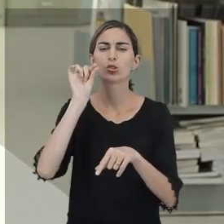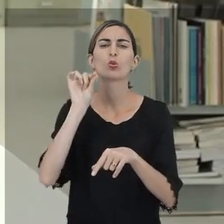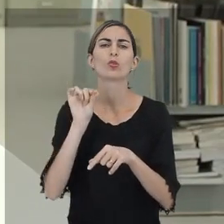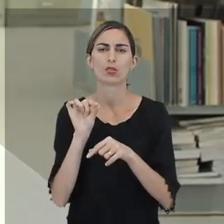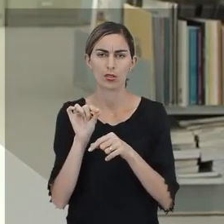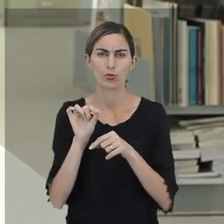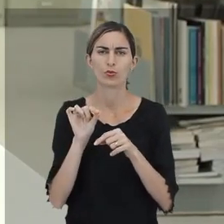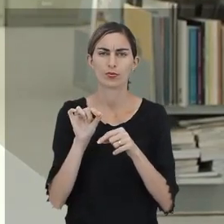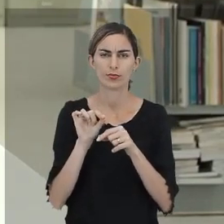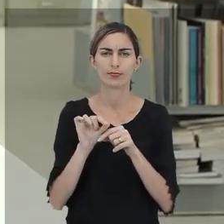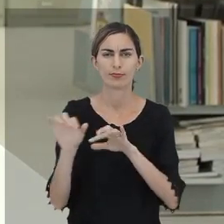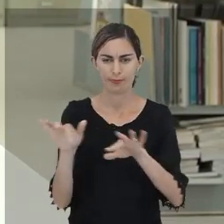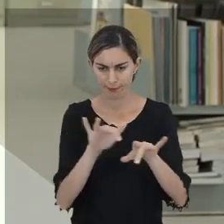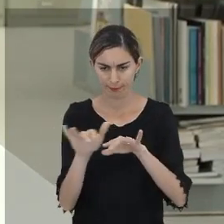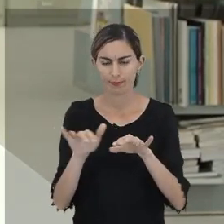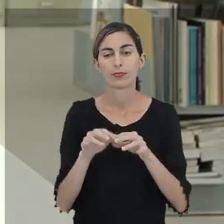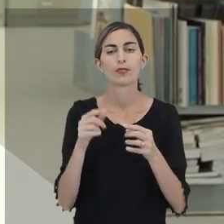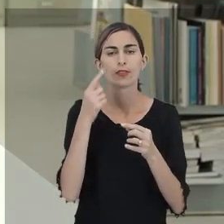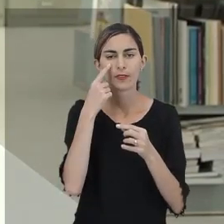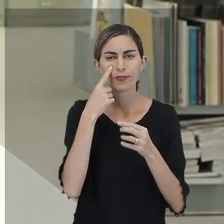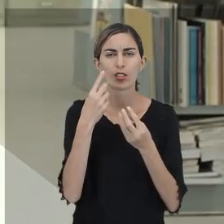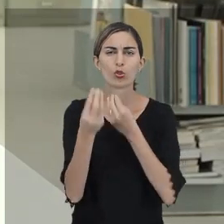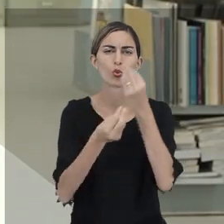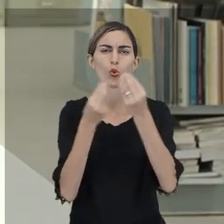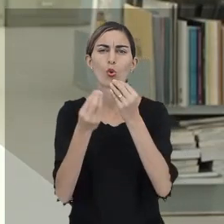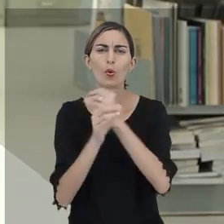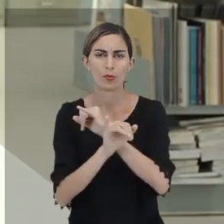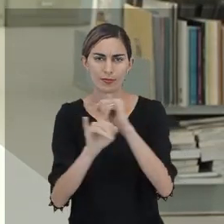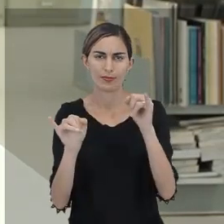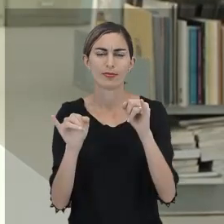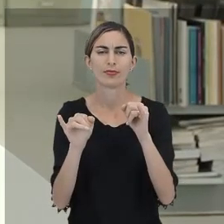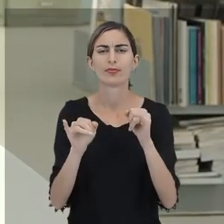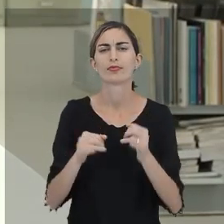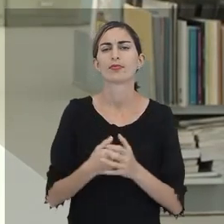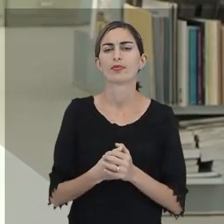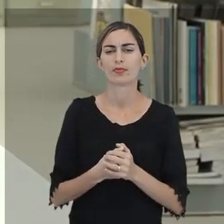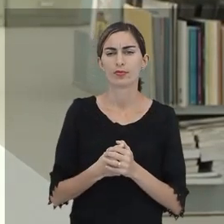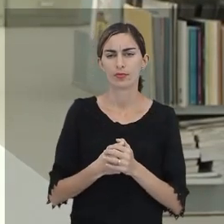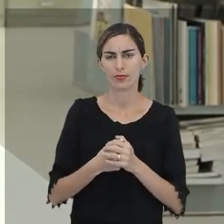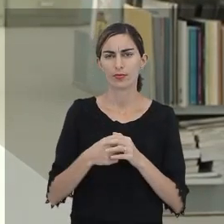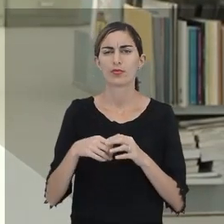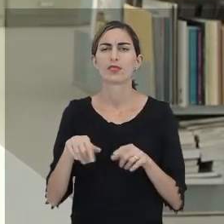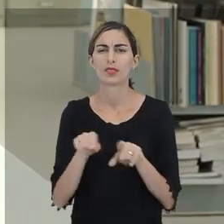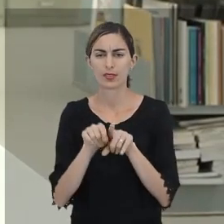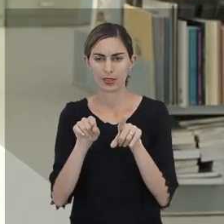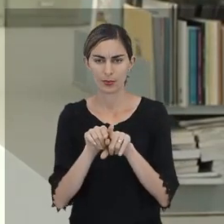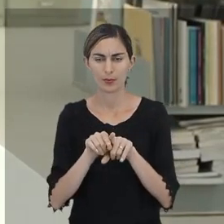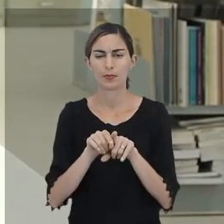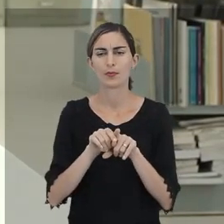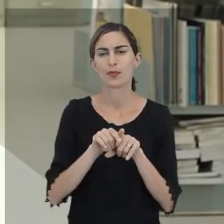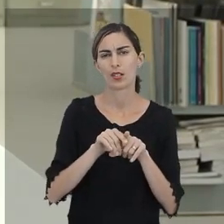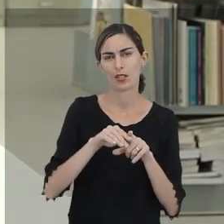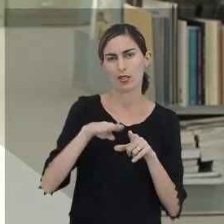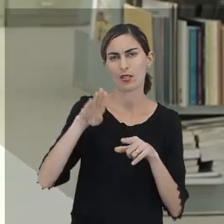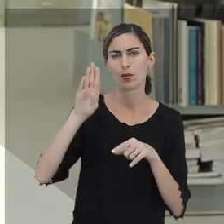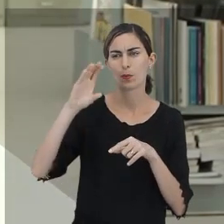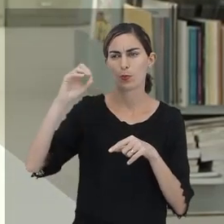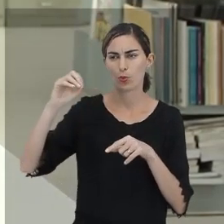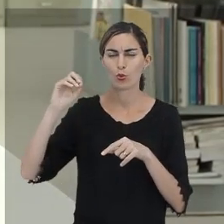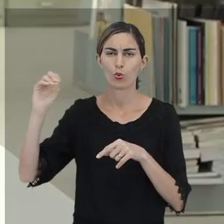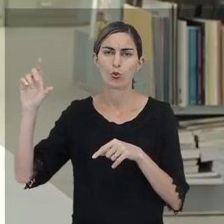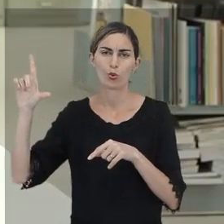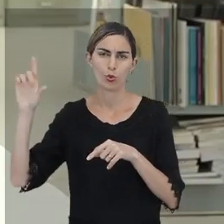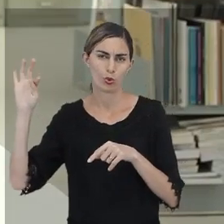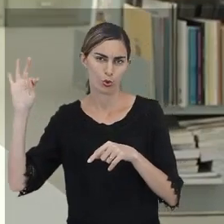então aqui a gente tá vendo como a declarar um rádio-relógio button eo rei do grupo dentro do xml